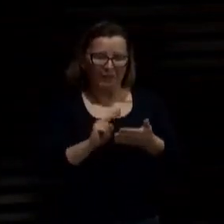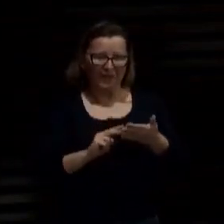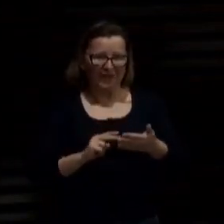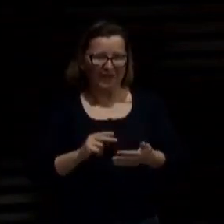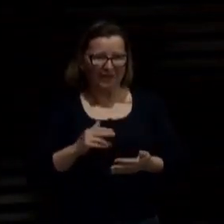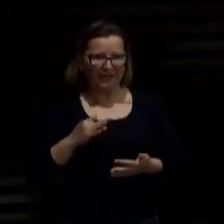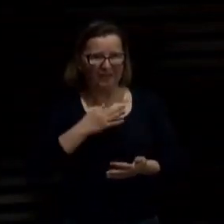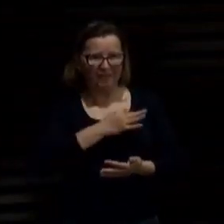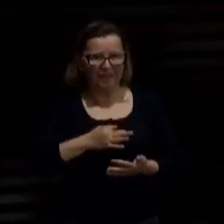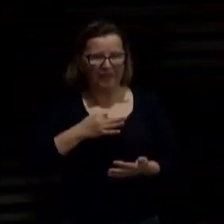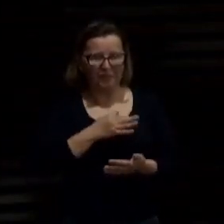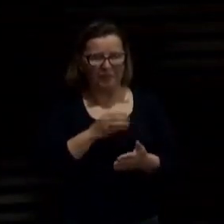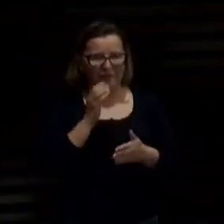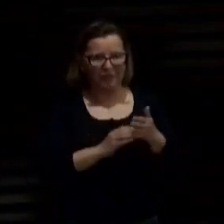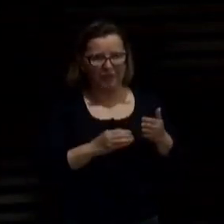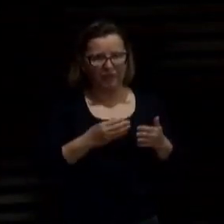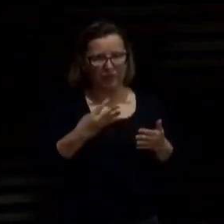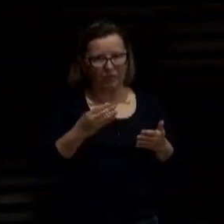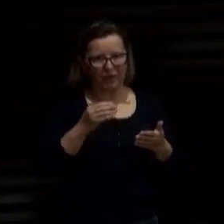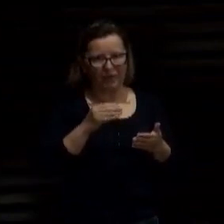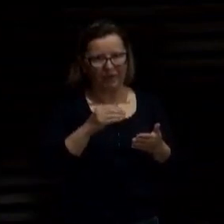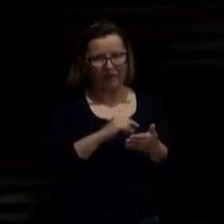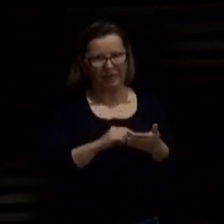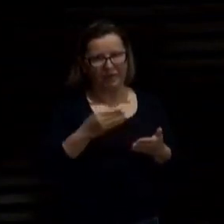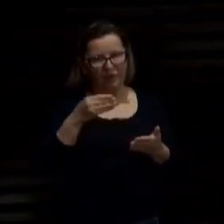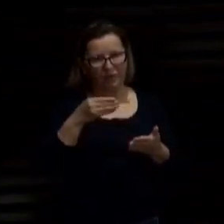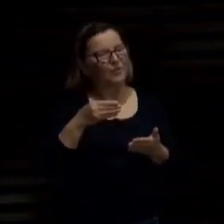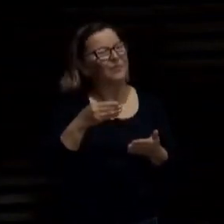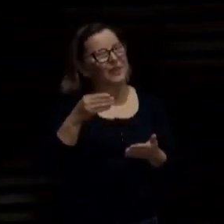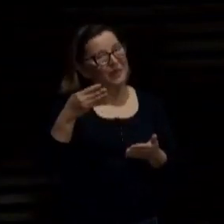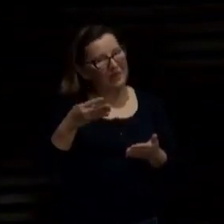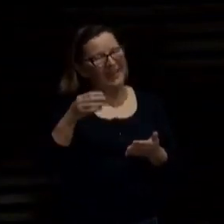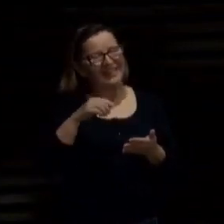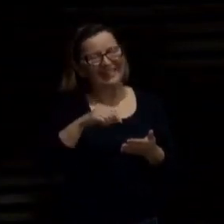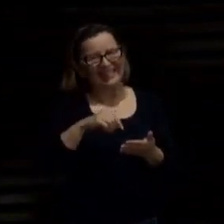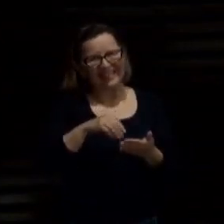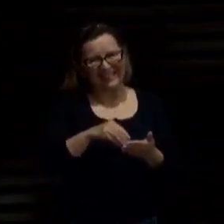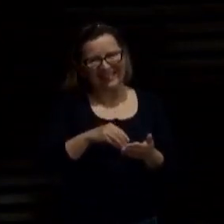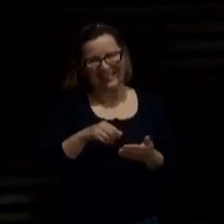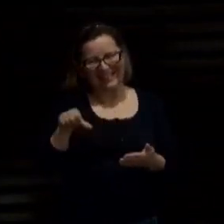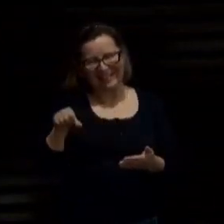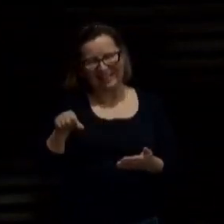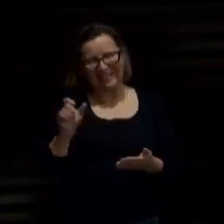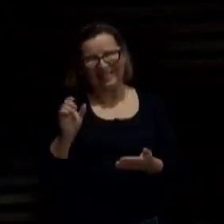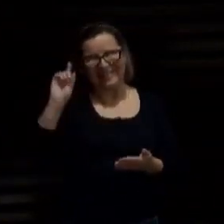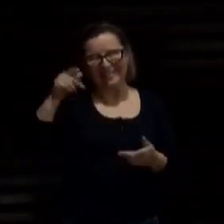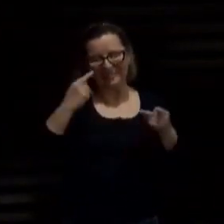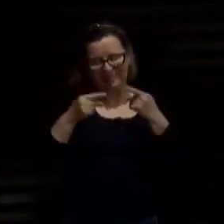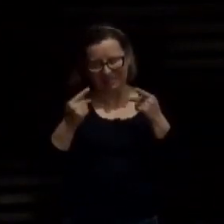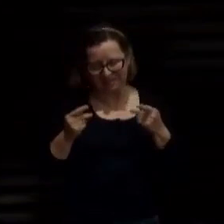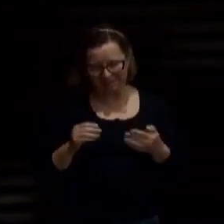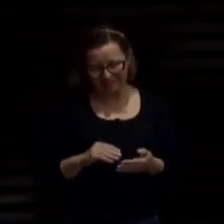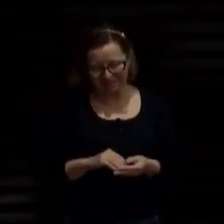4, de 4 a 9. A palavra de Deus diz assim: